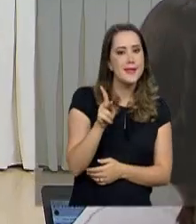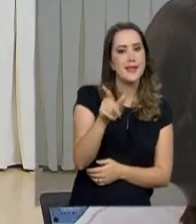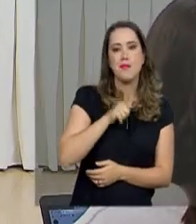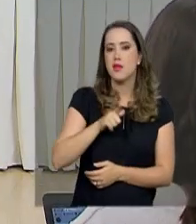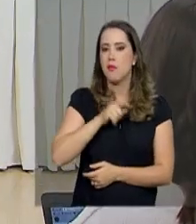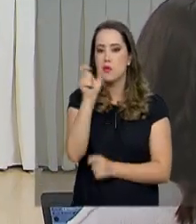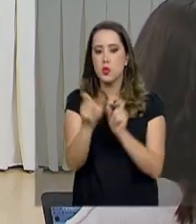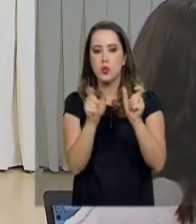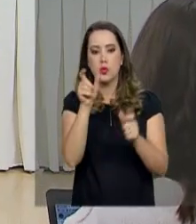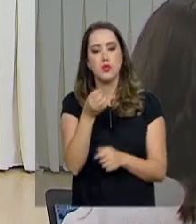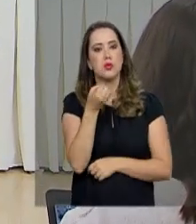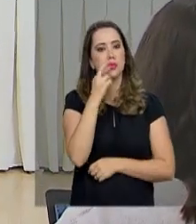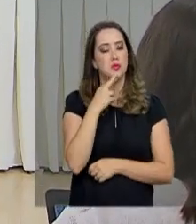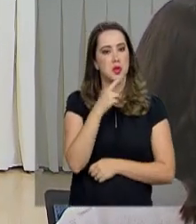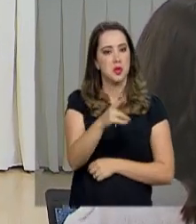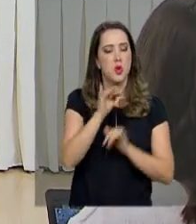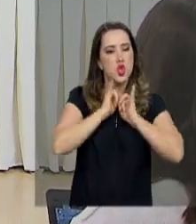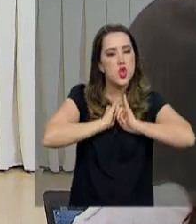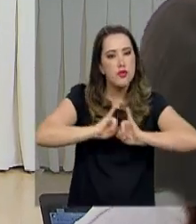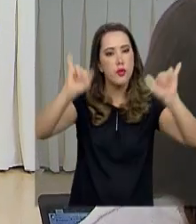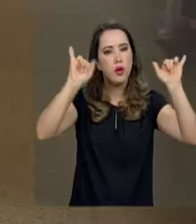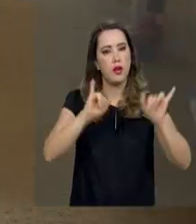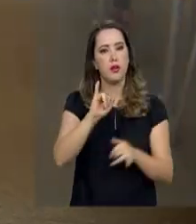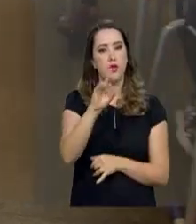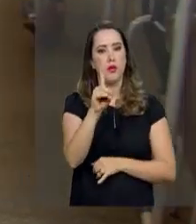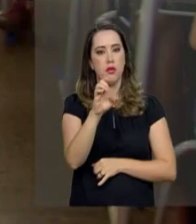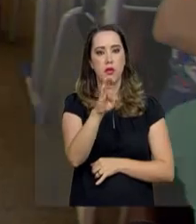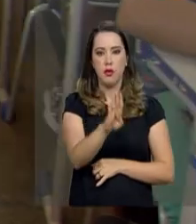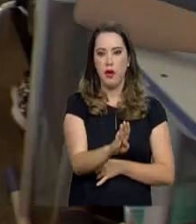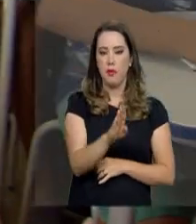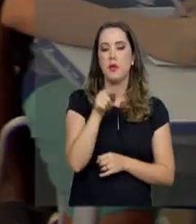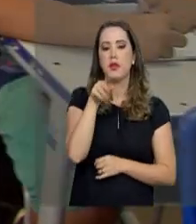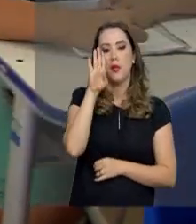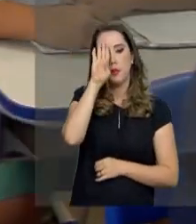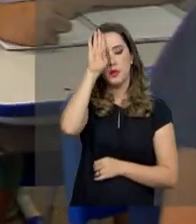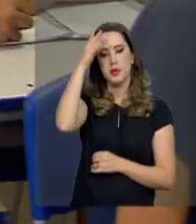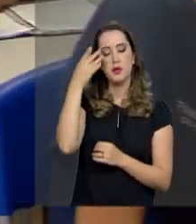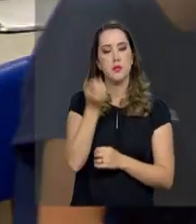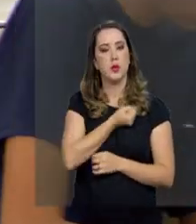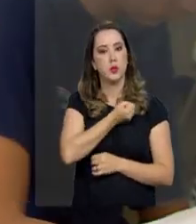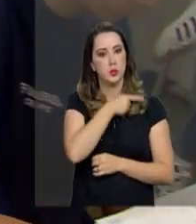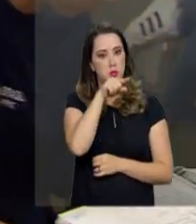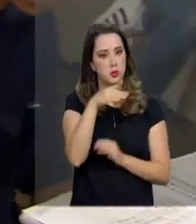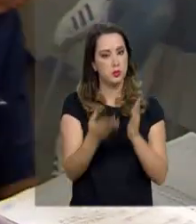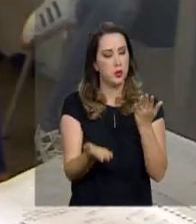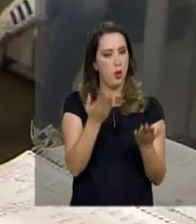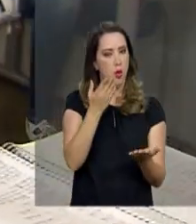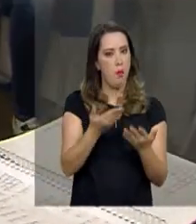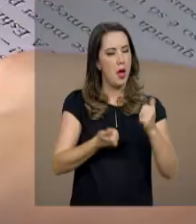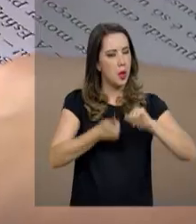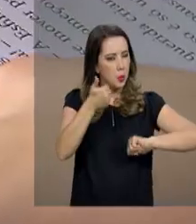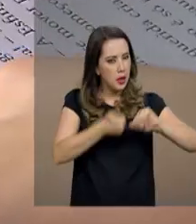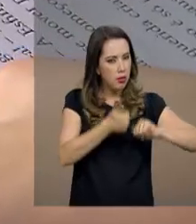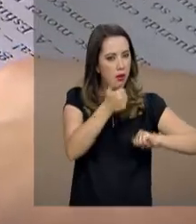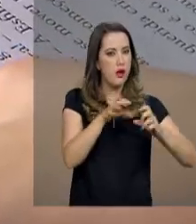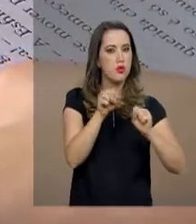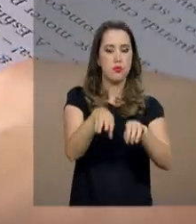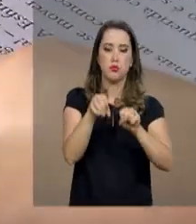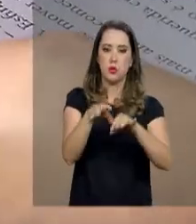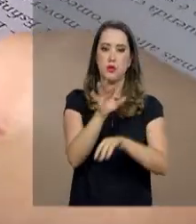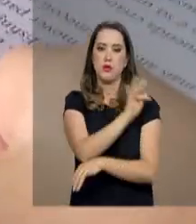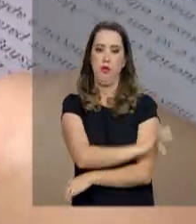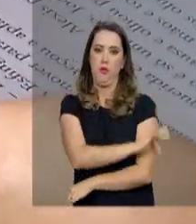Os bons resultados da escola foram divulgados pelo IDEB. Este é o principal indicador da qualidade da educação brasileira e avalia o